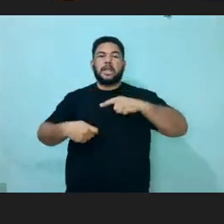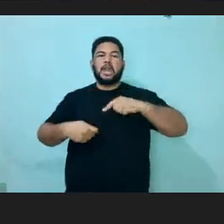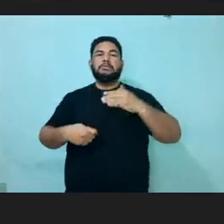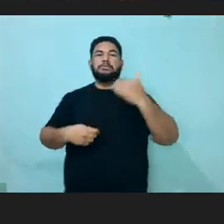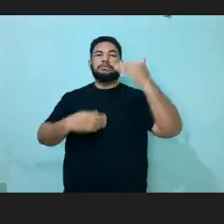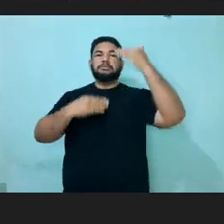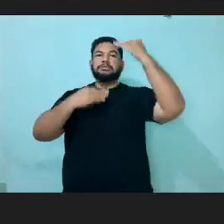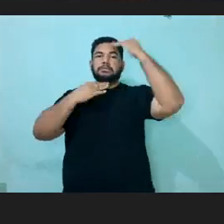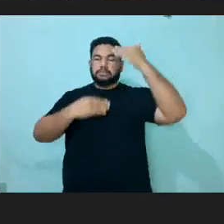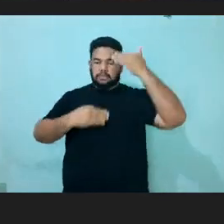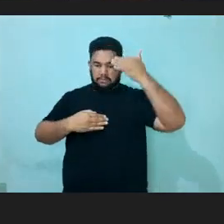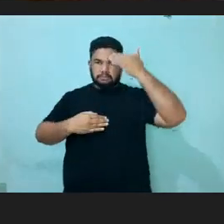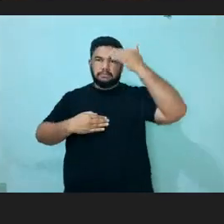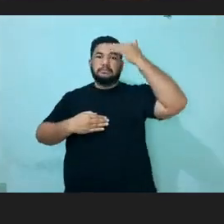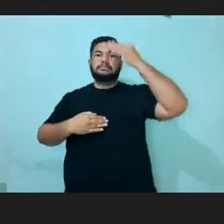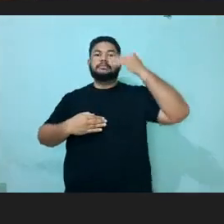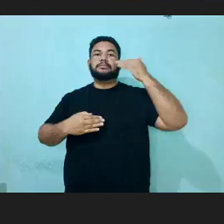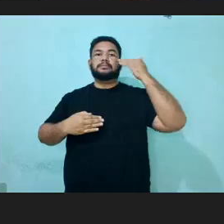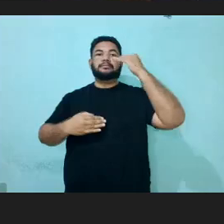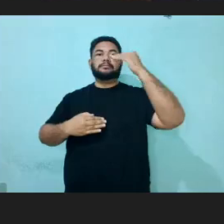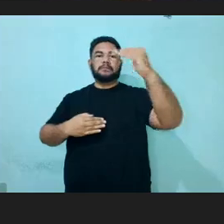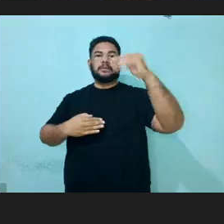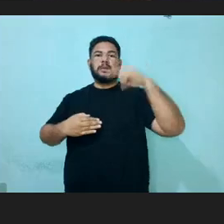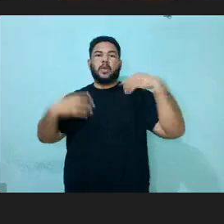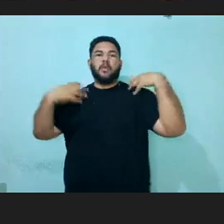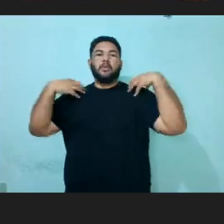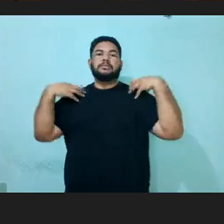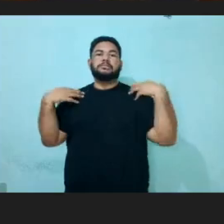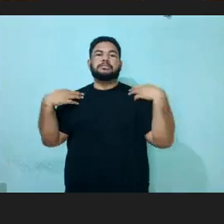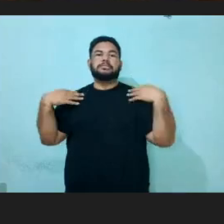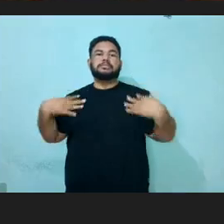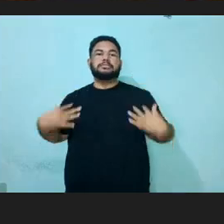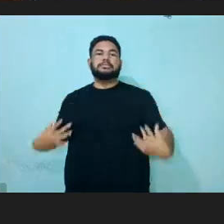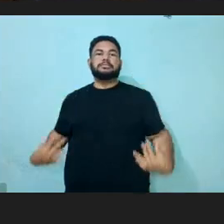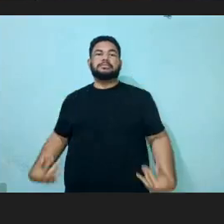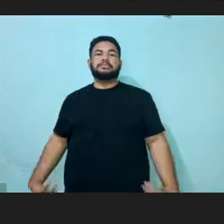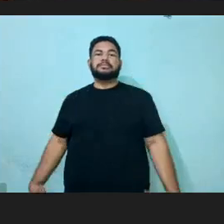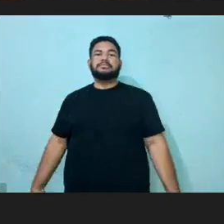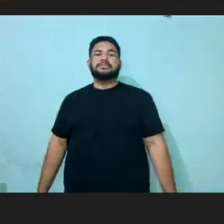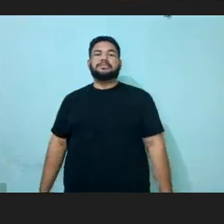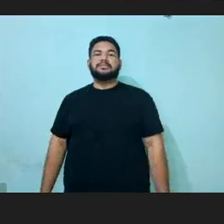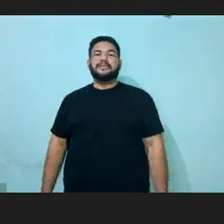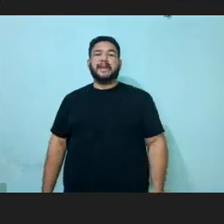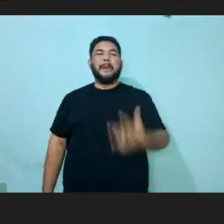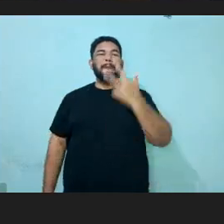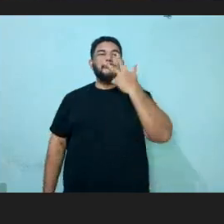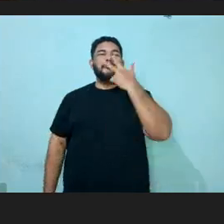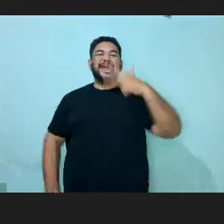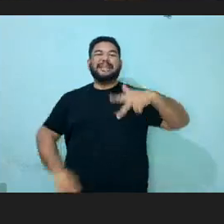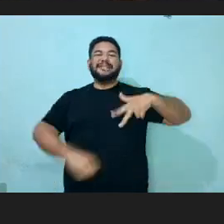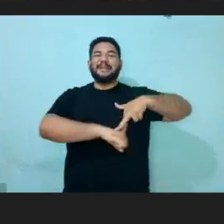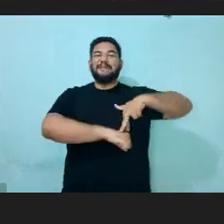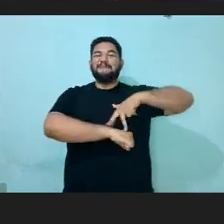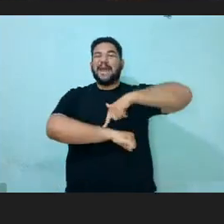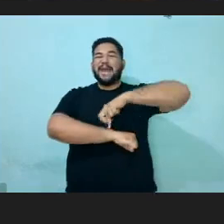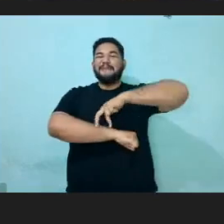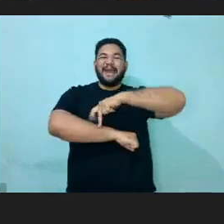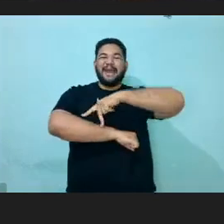né? Os ombros relaxados, quase uma postura de modelo de passarela.